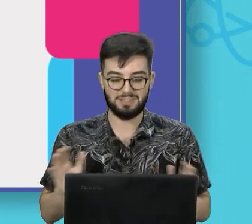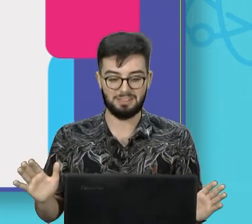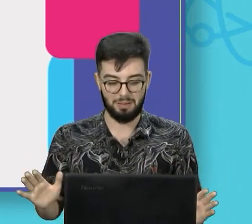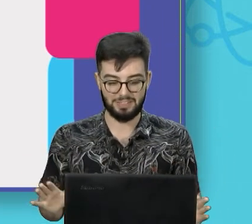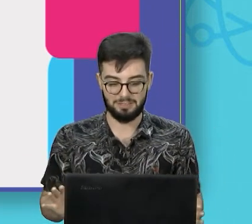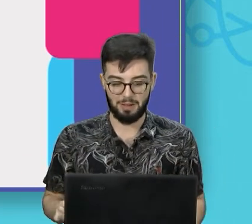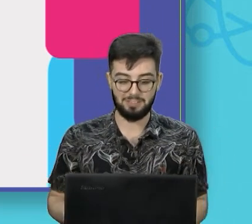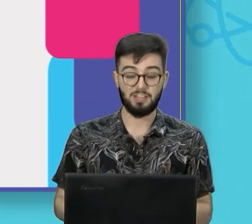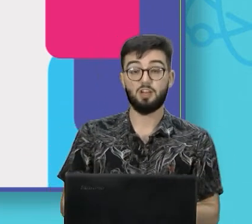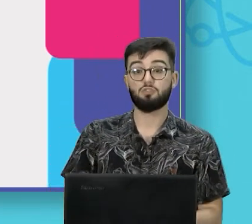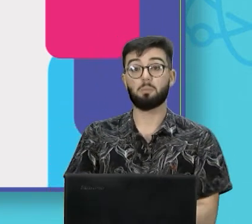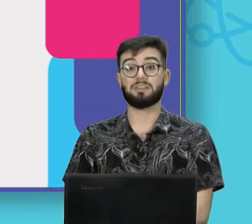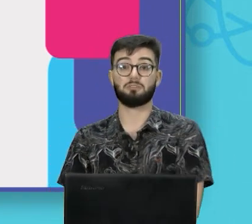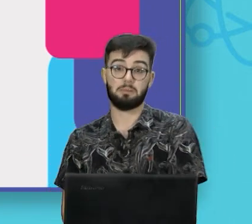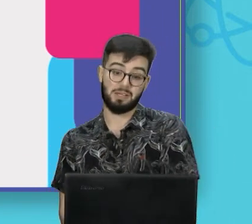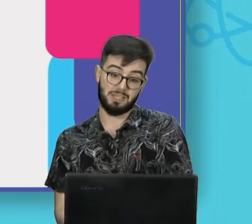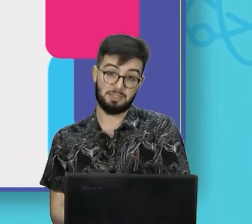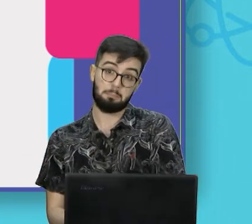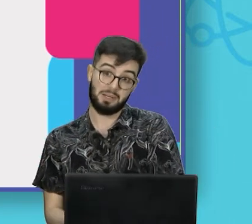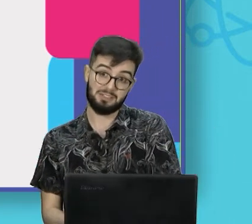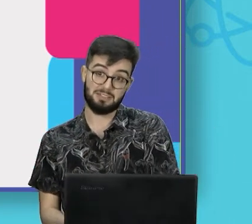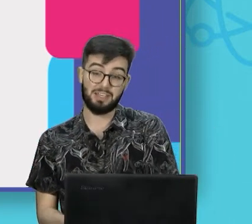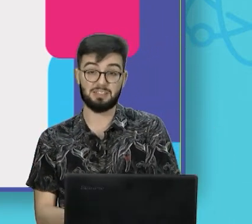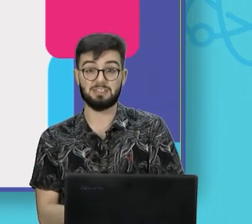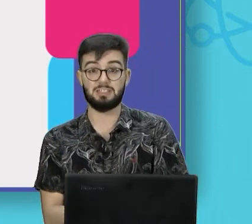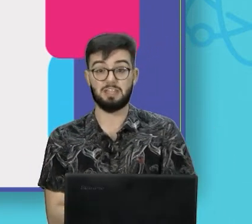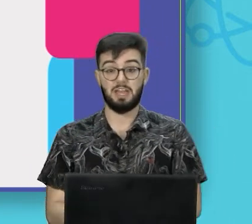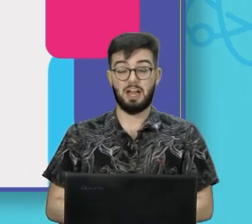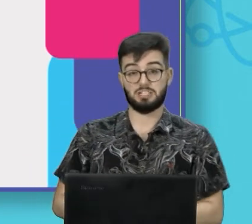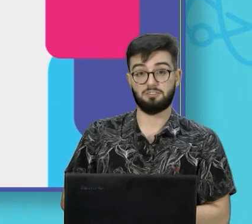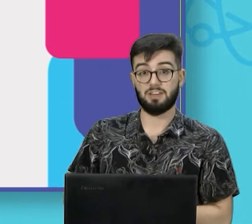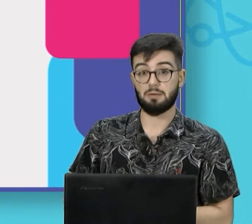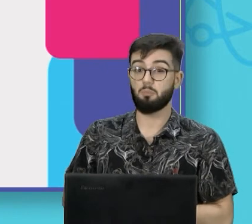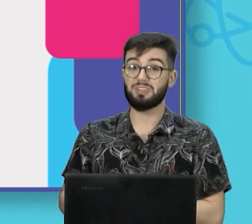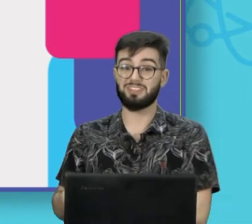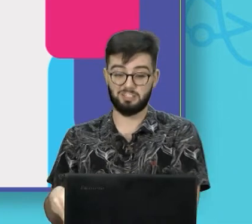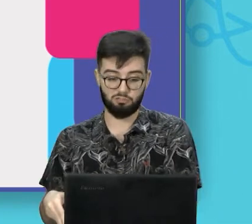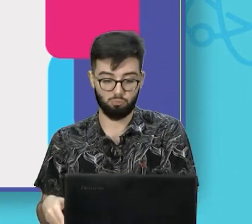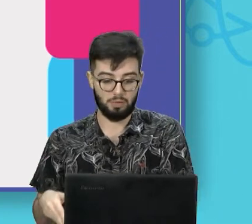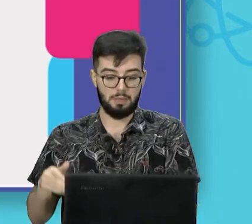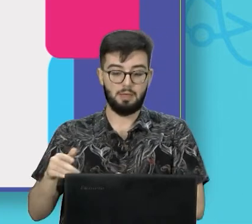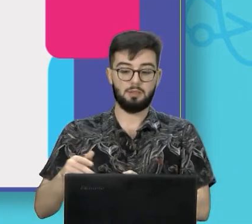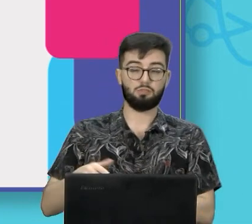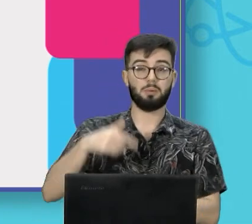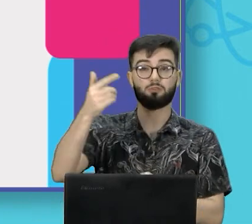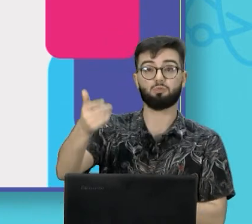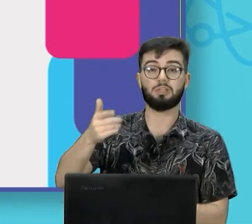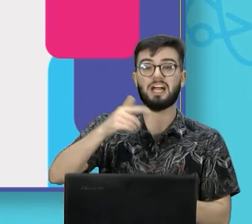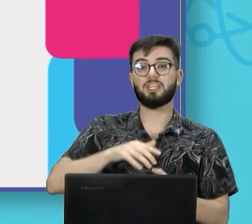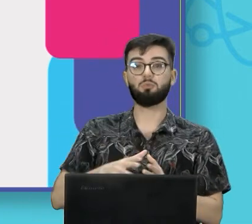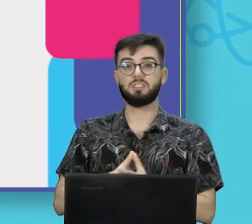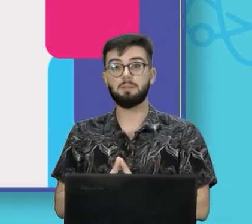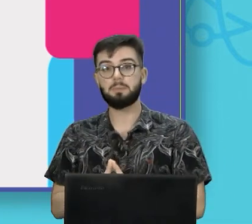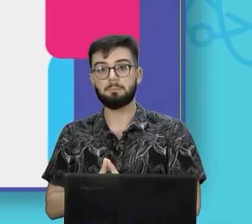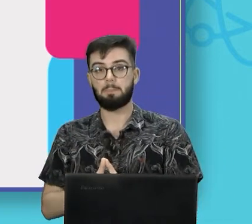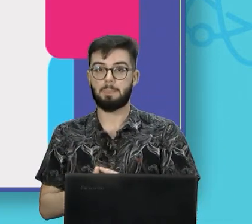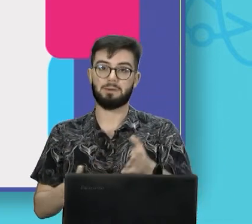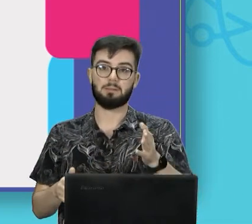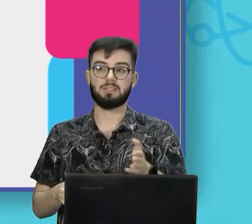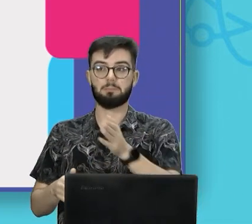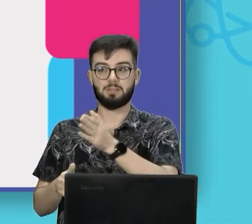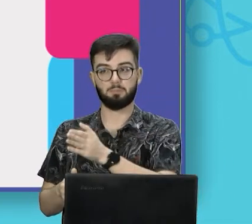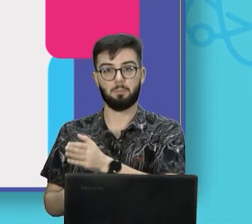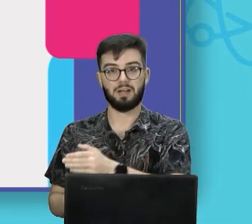não não vai ter liberdade mais superação a liberdade de imprensa é tanto que a gente vai ter muita censura sobretudo ligada ao